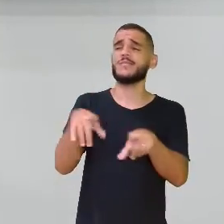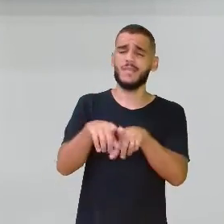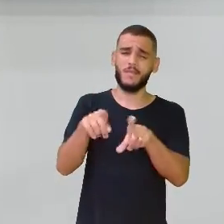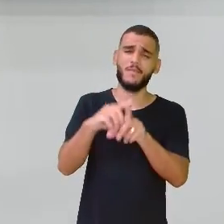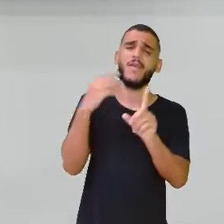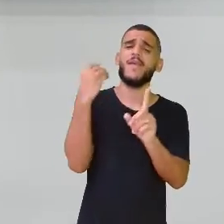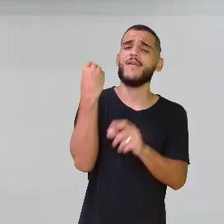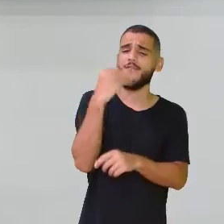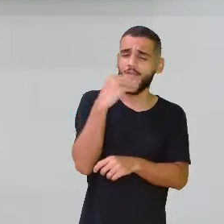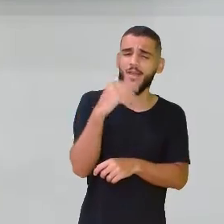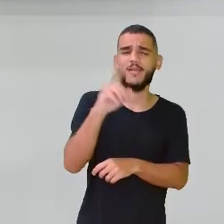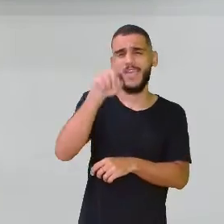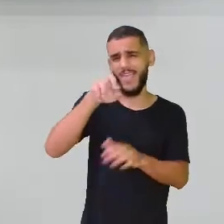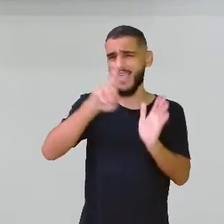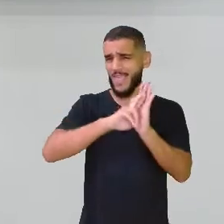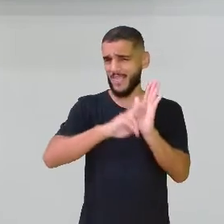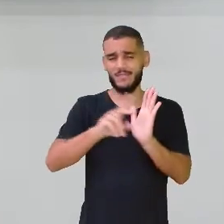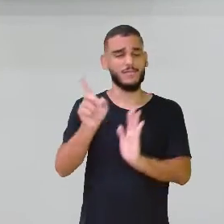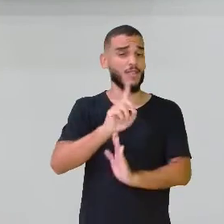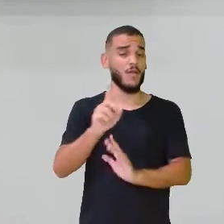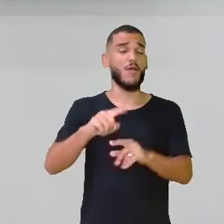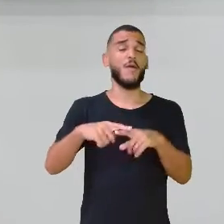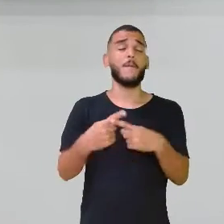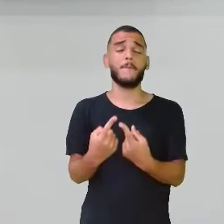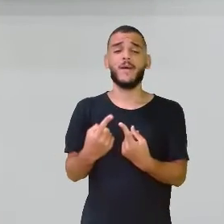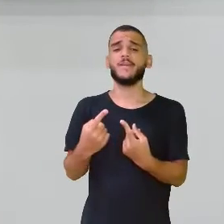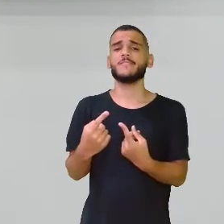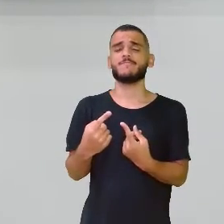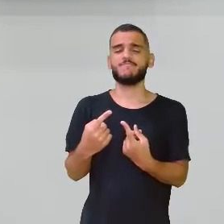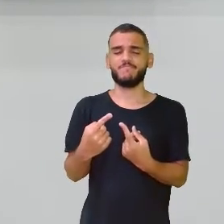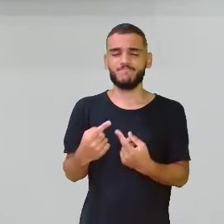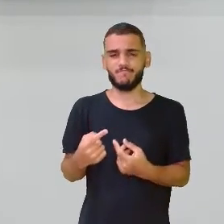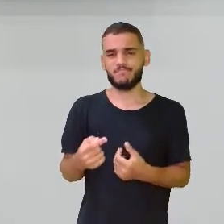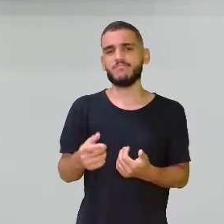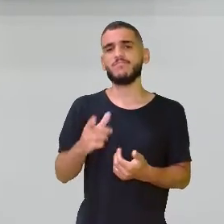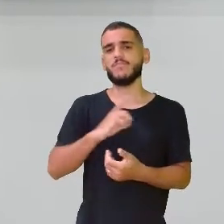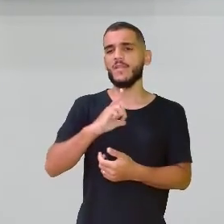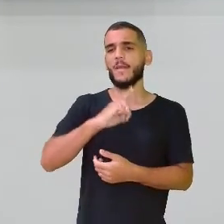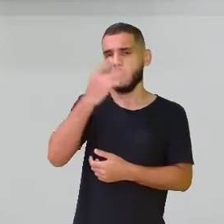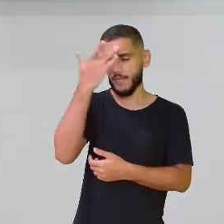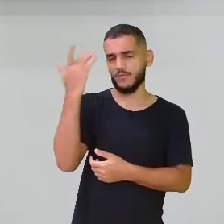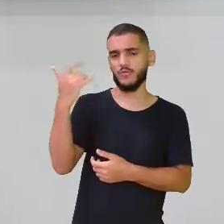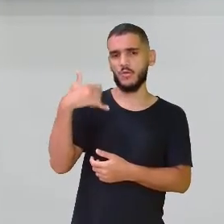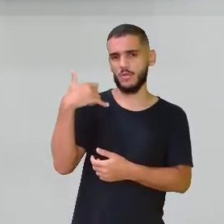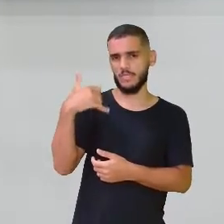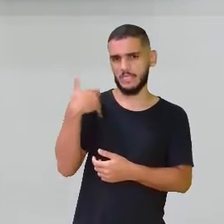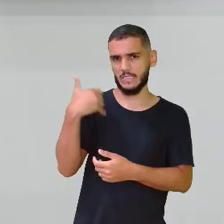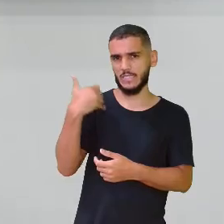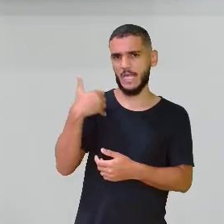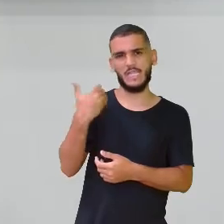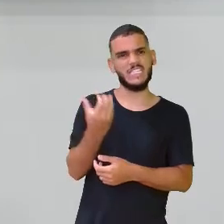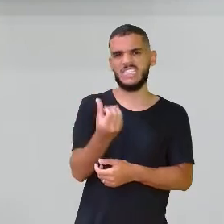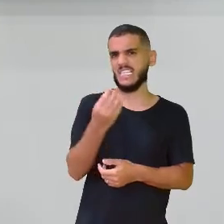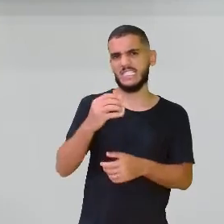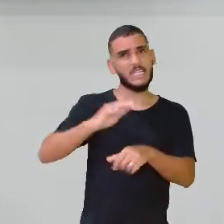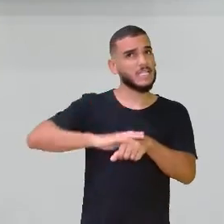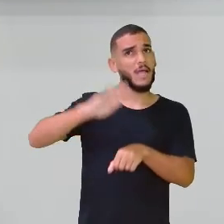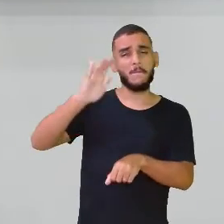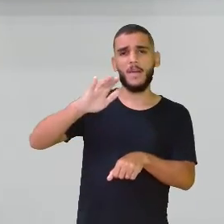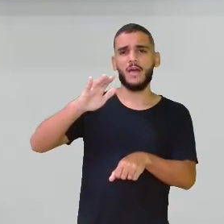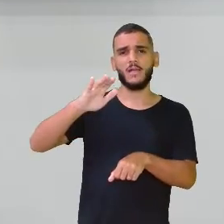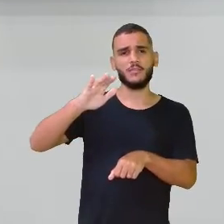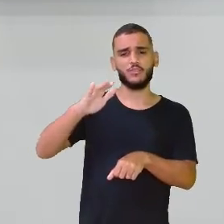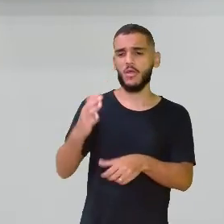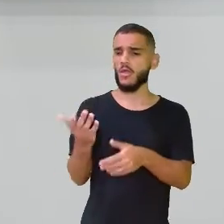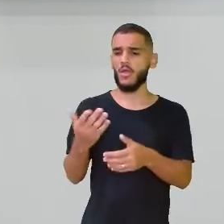fragilizada. Não é uma regra, não. Como eu disse, tem muita gente dando banho em novinho e novinha, não é? Aí na